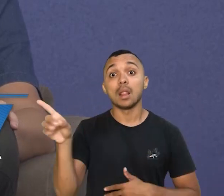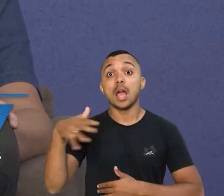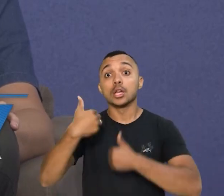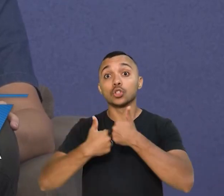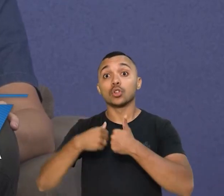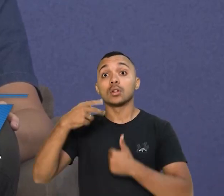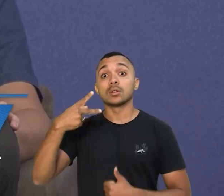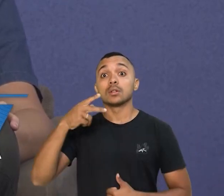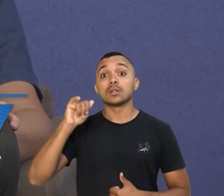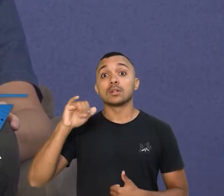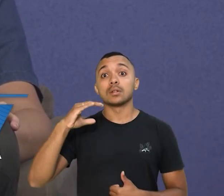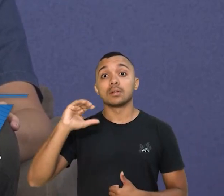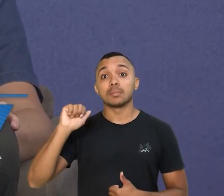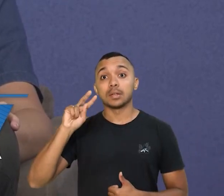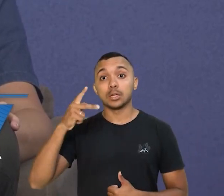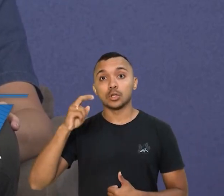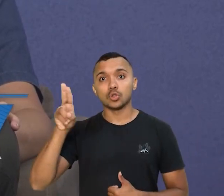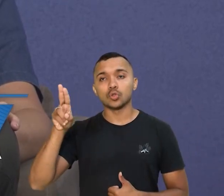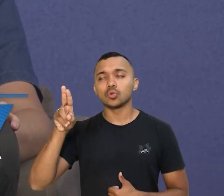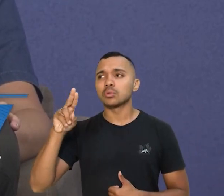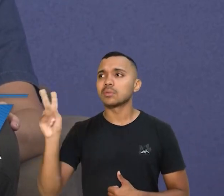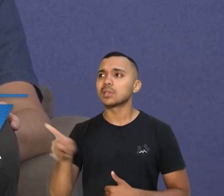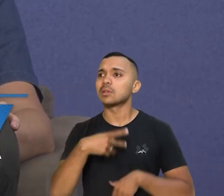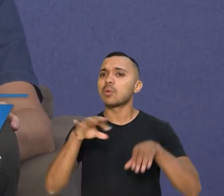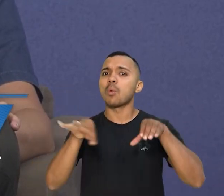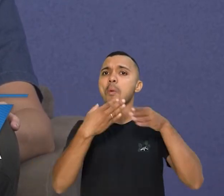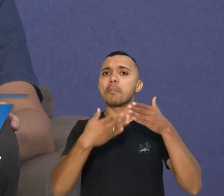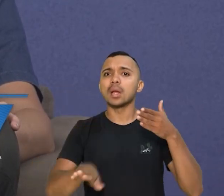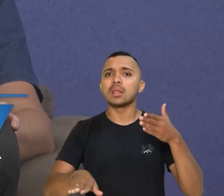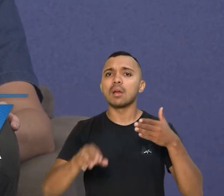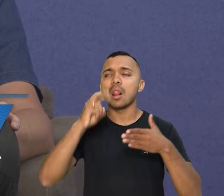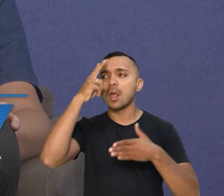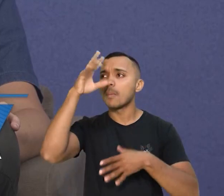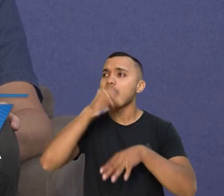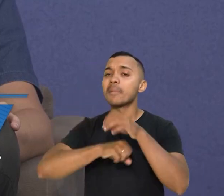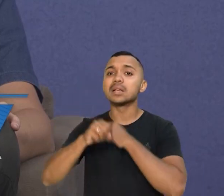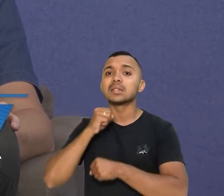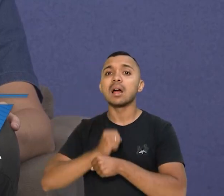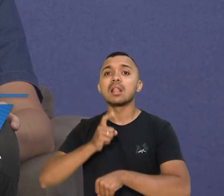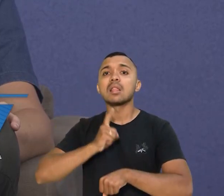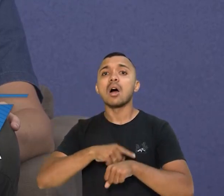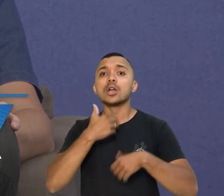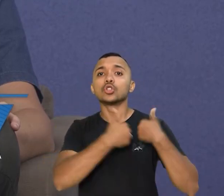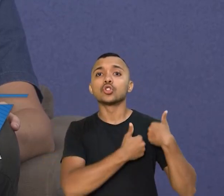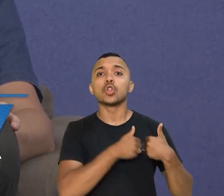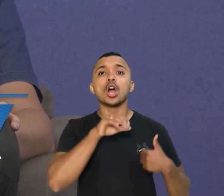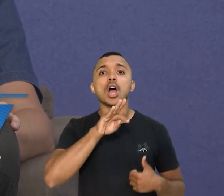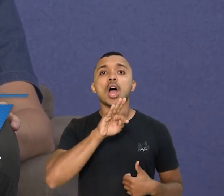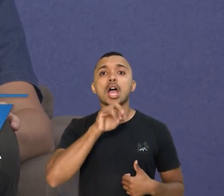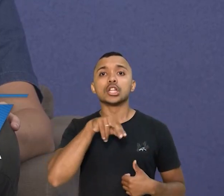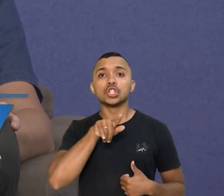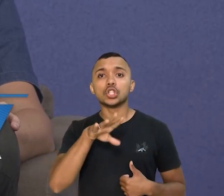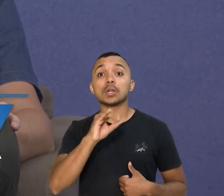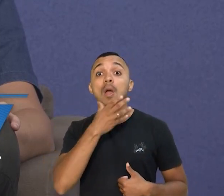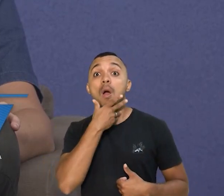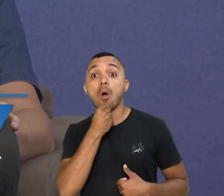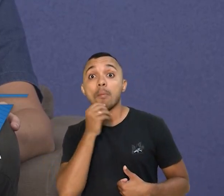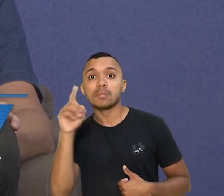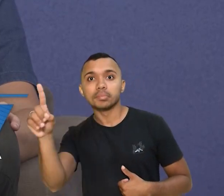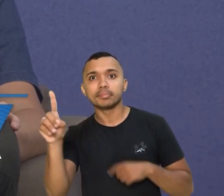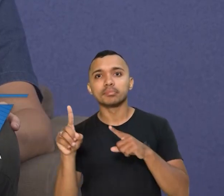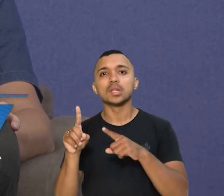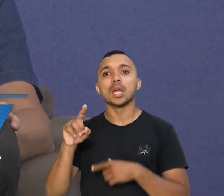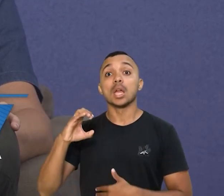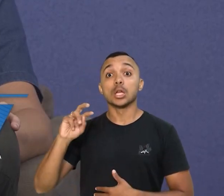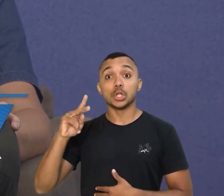me lembrou muito aquele do ano atrasado contra o Internacional. Do mesmo jeito, o Tiga lança e ele se vira. Ó, foi tão